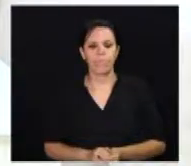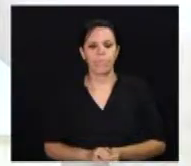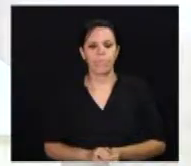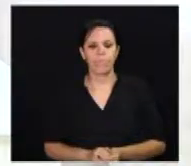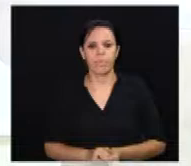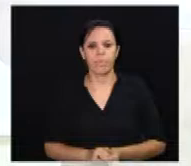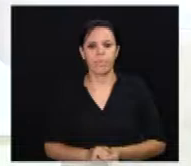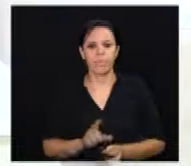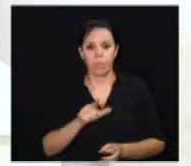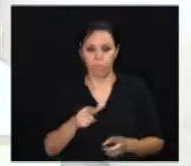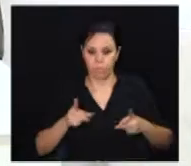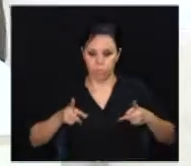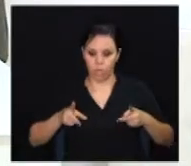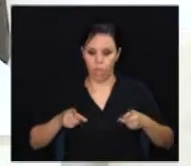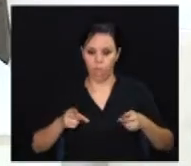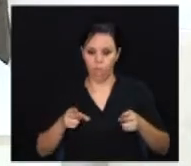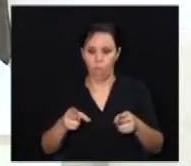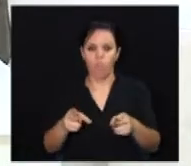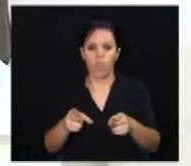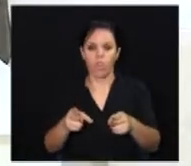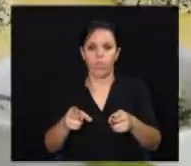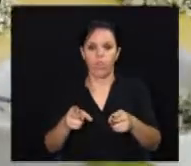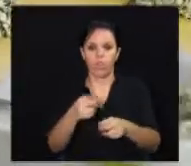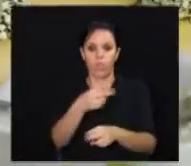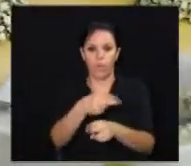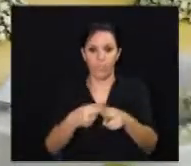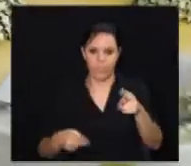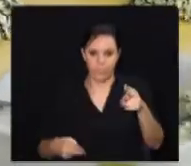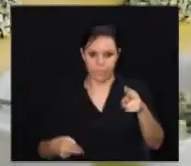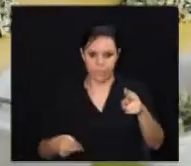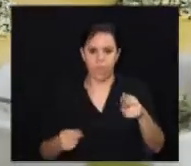Aí a gente corta a massa aqui.